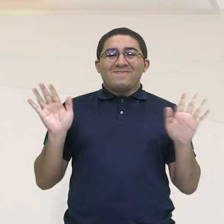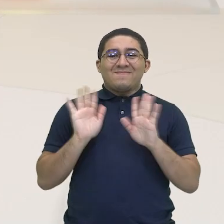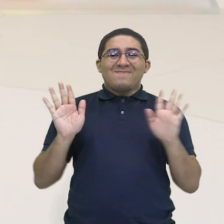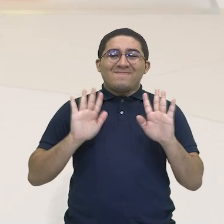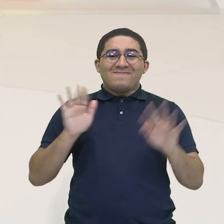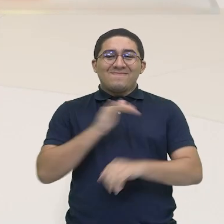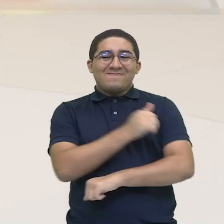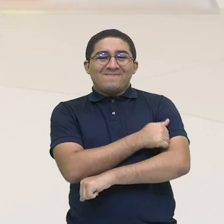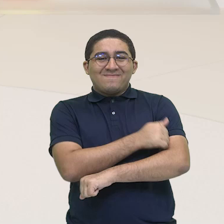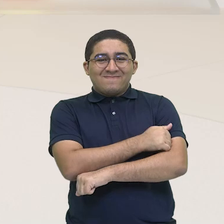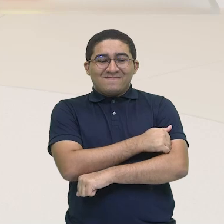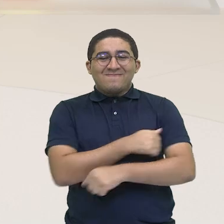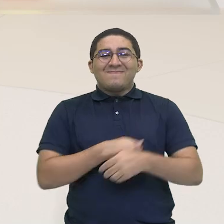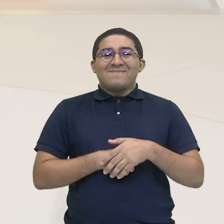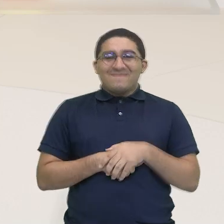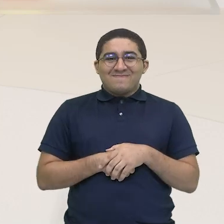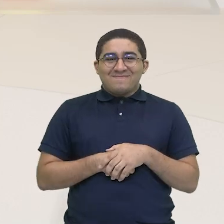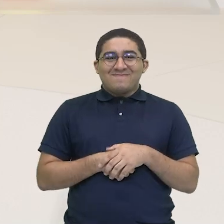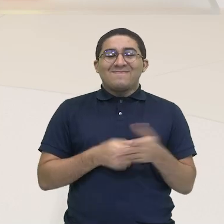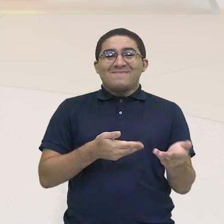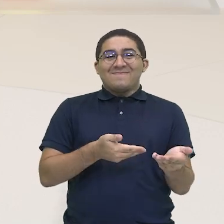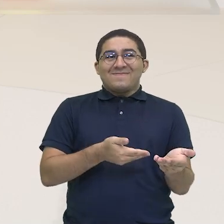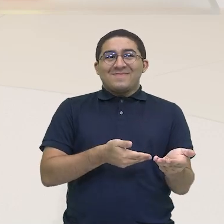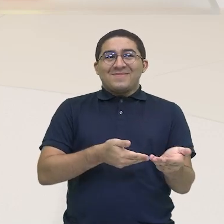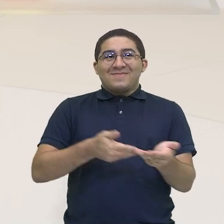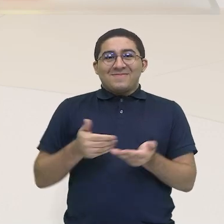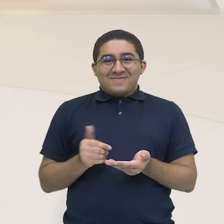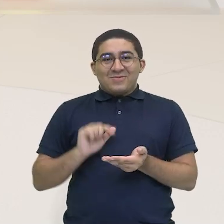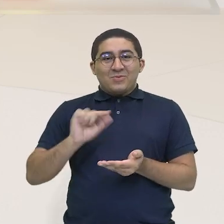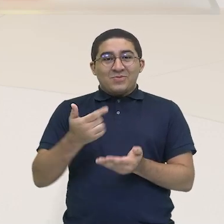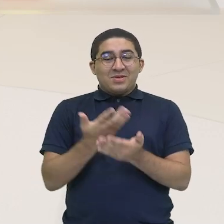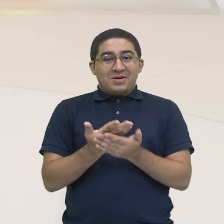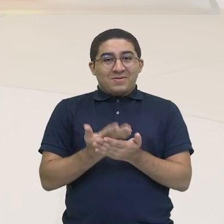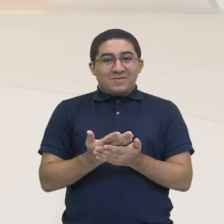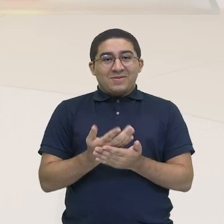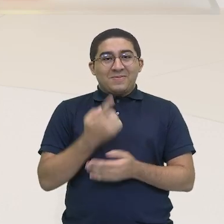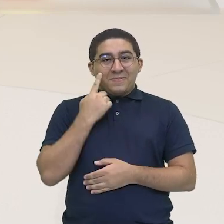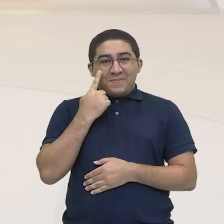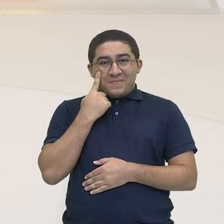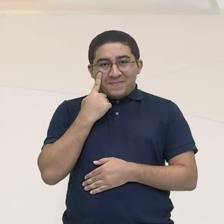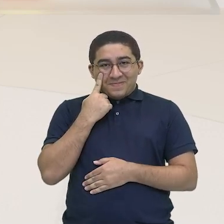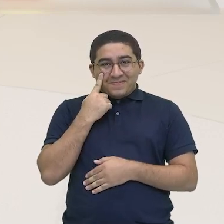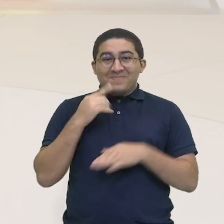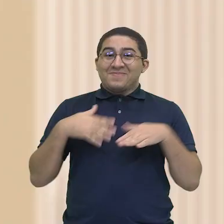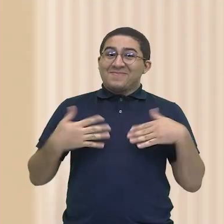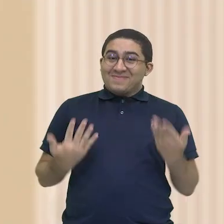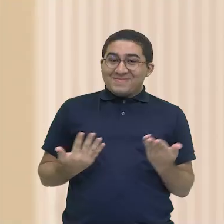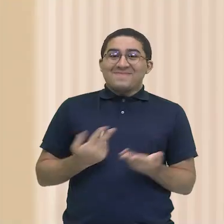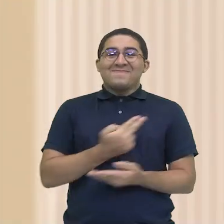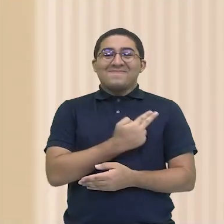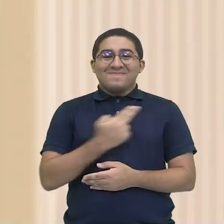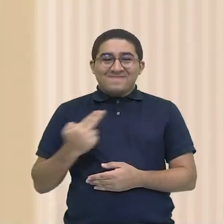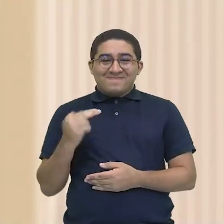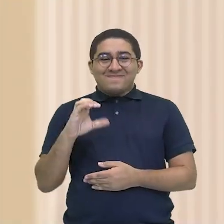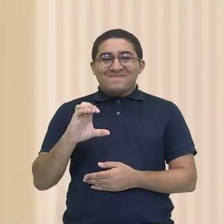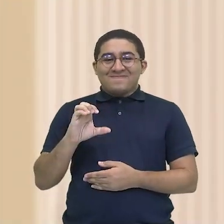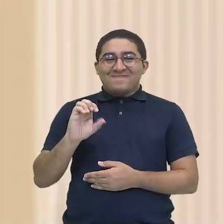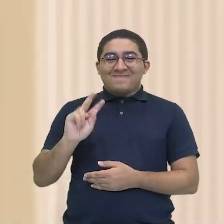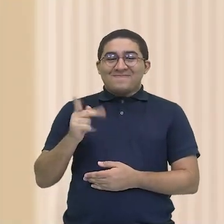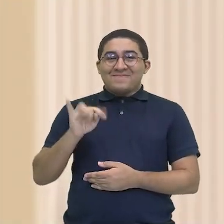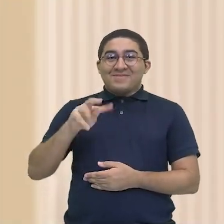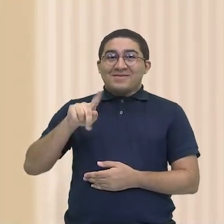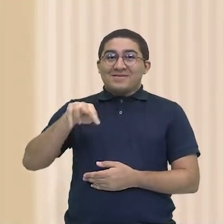Olá, alunos, sou a professora Cristiane. Sejam todos muito bem-vindos a mais uma aula do IFA, né? Então, eu sou a